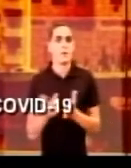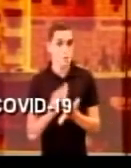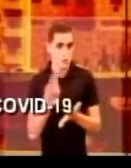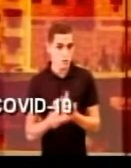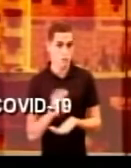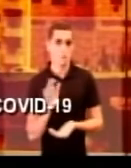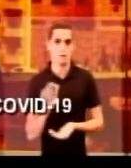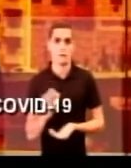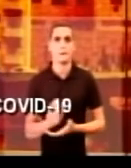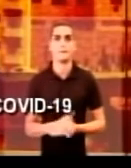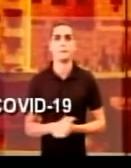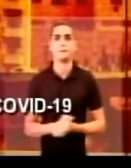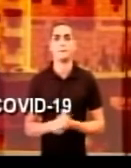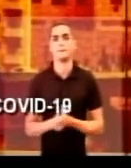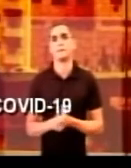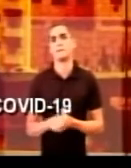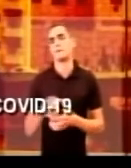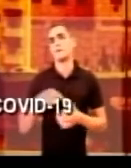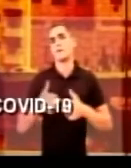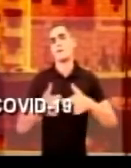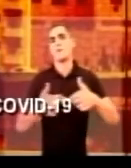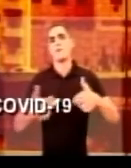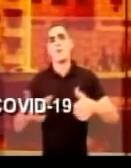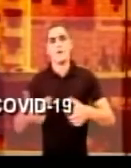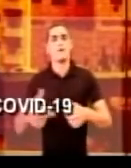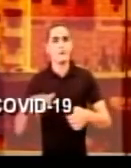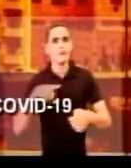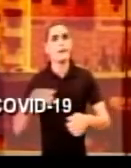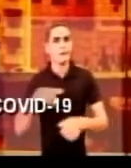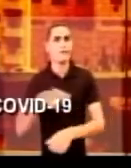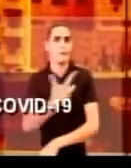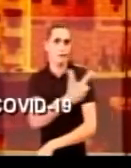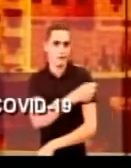ocorresse termos vacina em 1 ano.